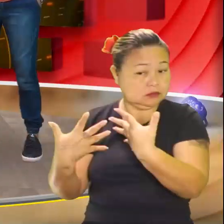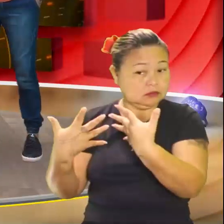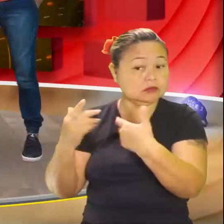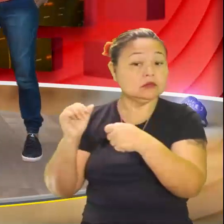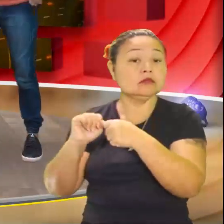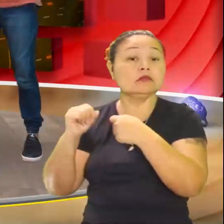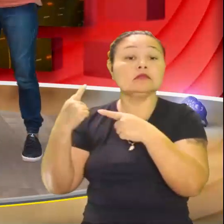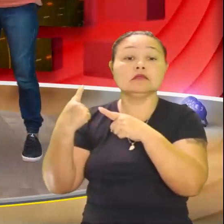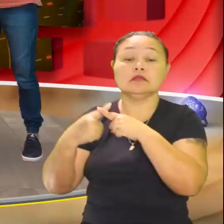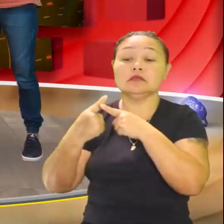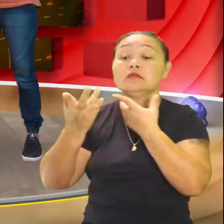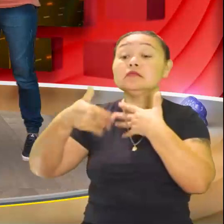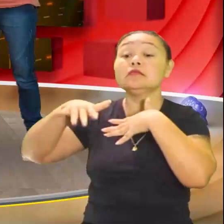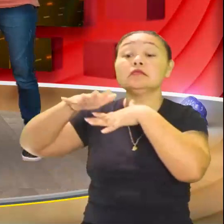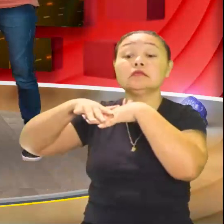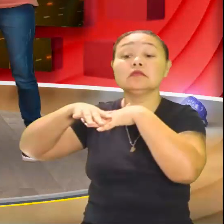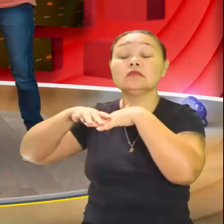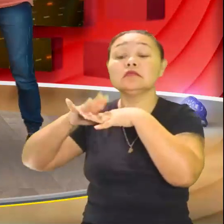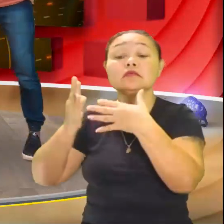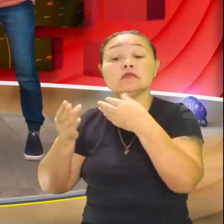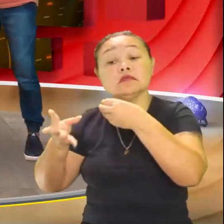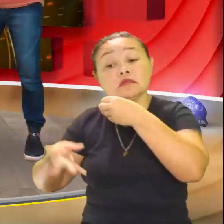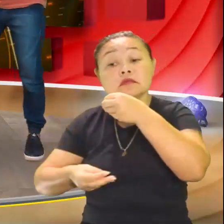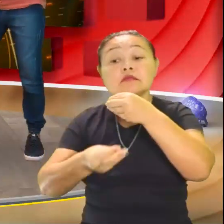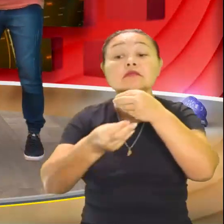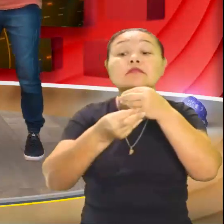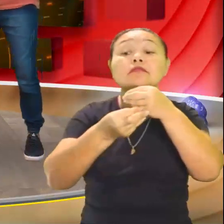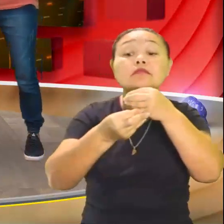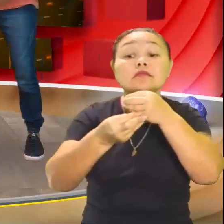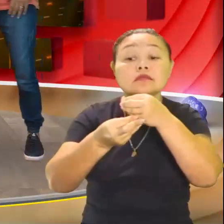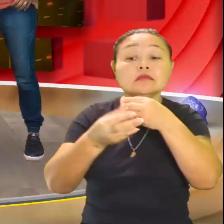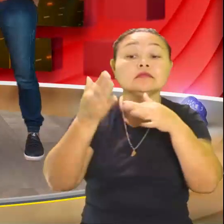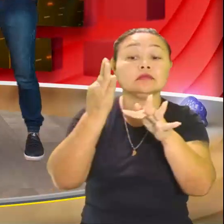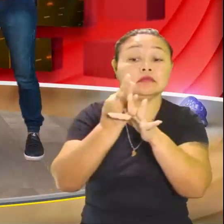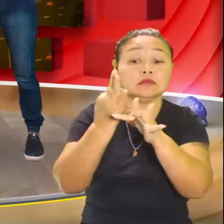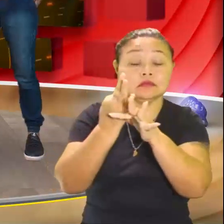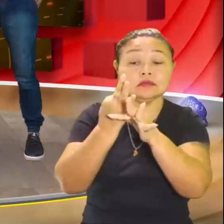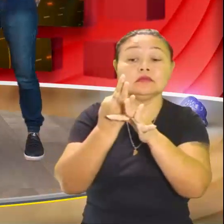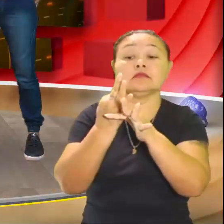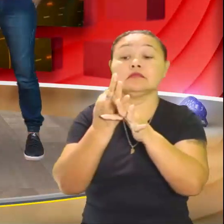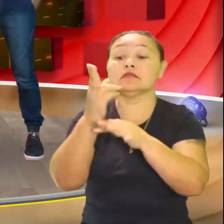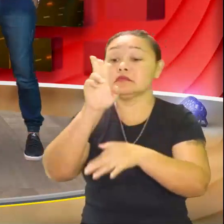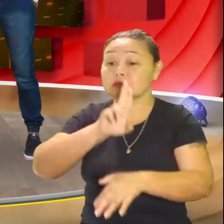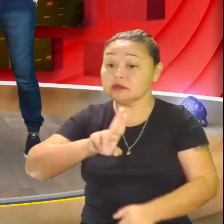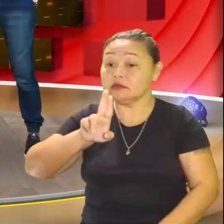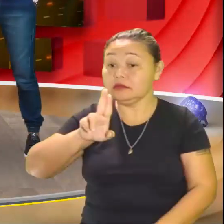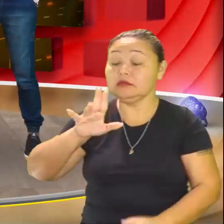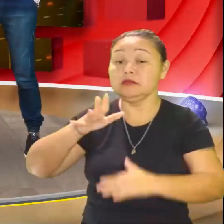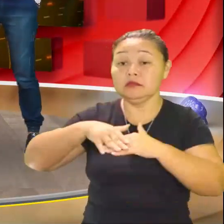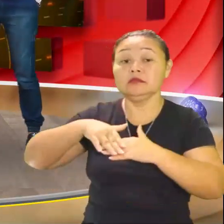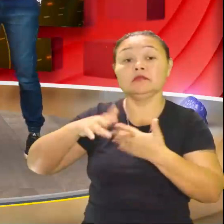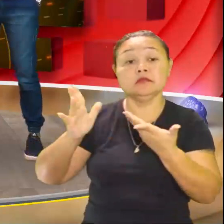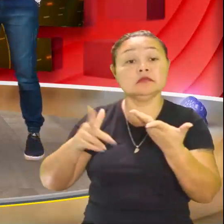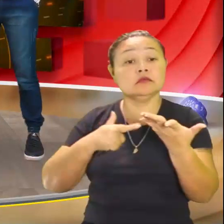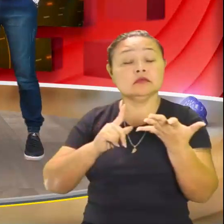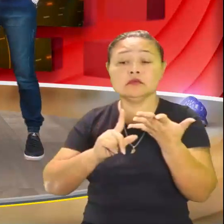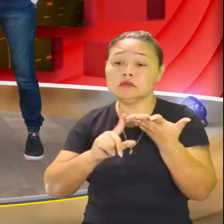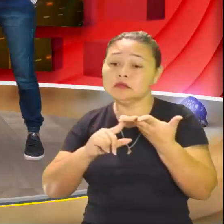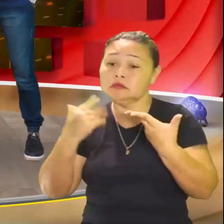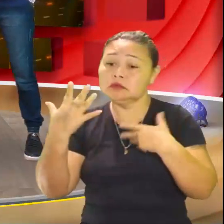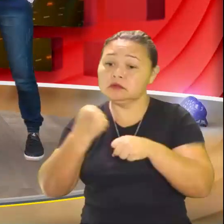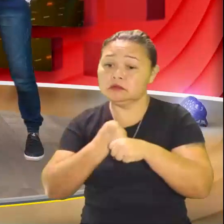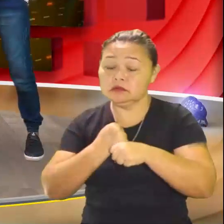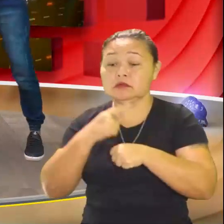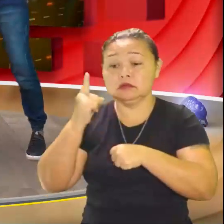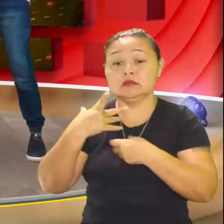né? Porque a matemática vai sempre contribuir com a física, né? A física é a matemática aplicada, né? Então, os